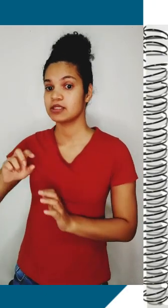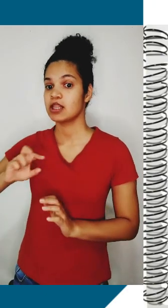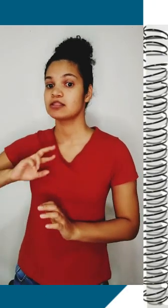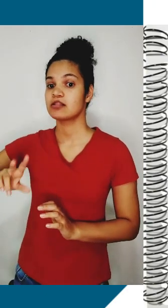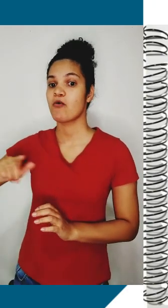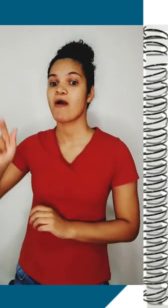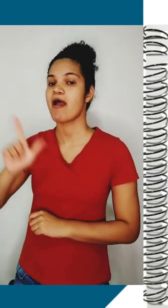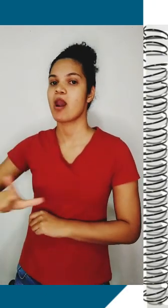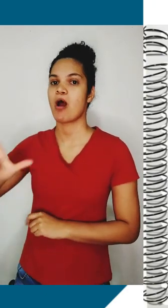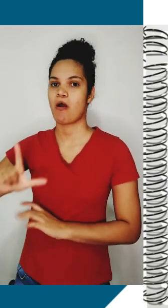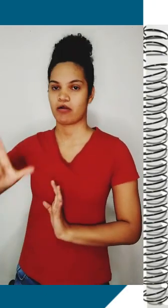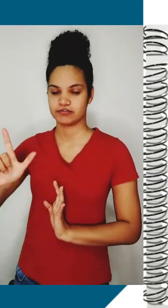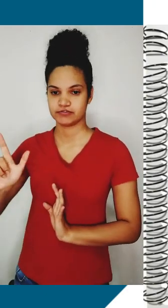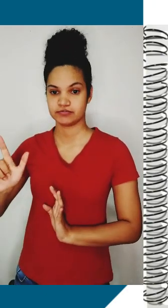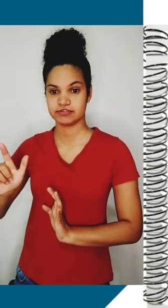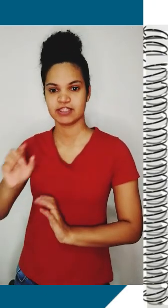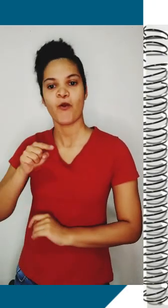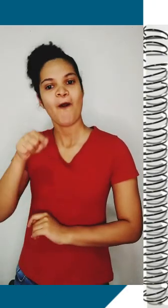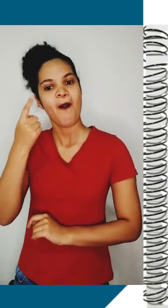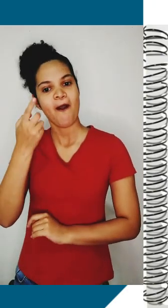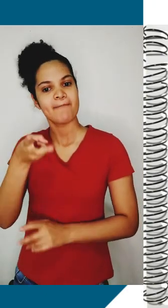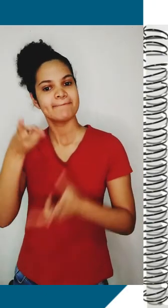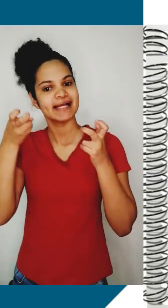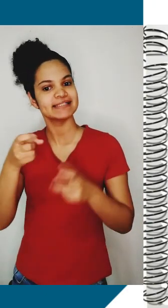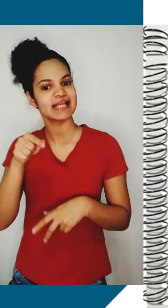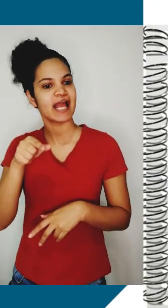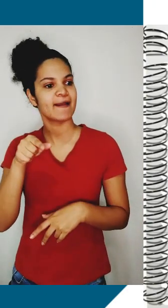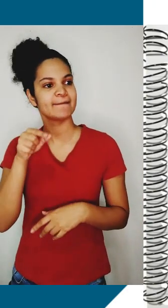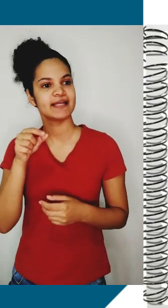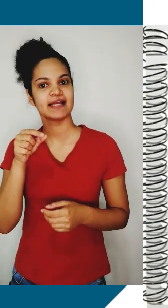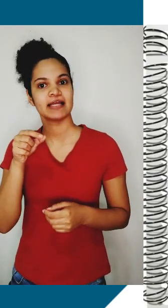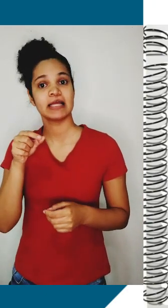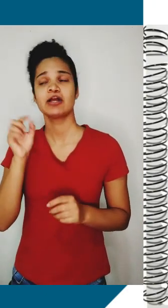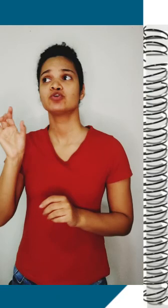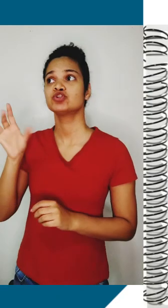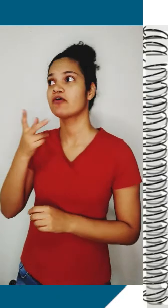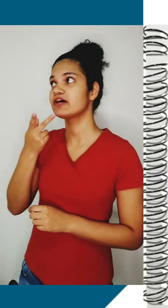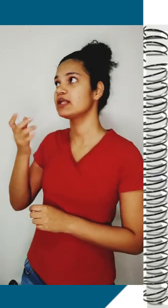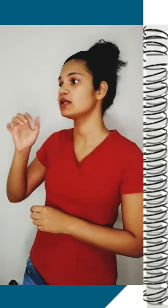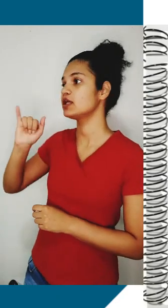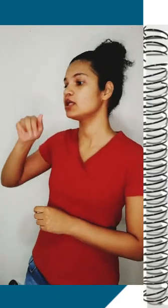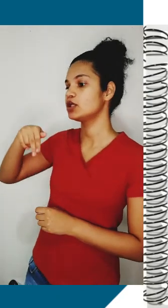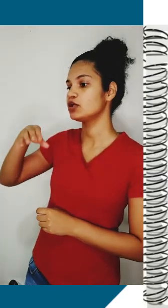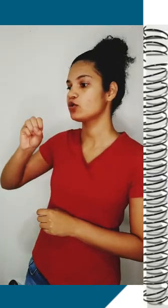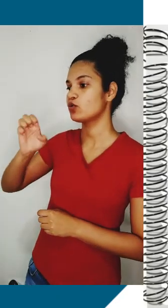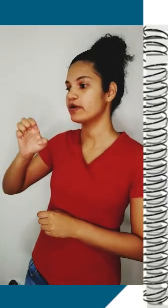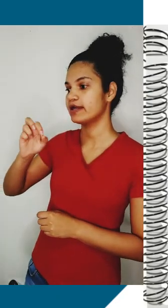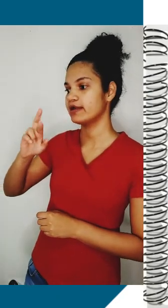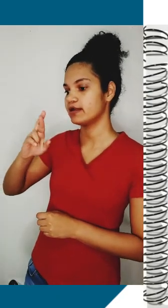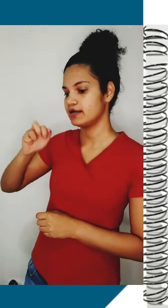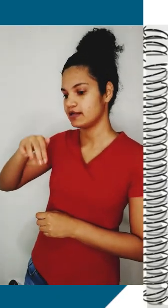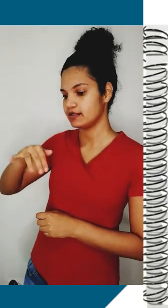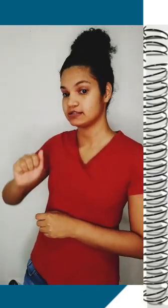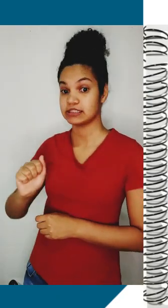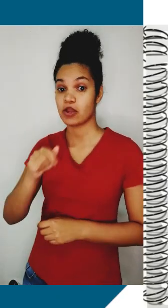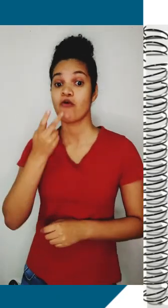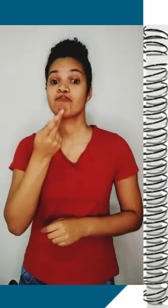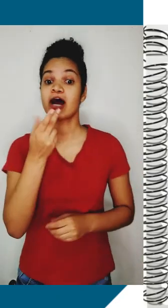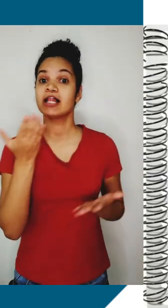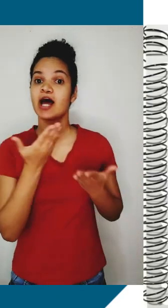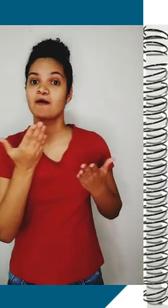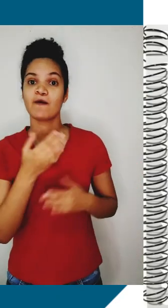maior, né? E olha como a escolha das palavras. Lá na tese eu só disse que ela era uma incoerência. Aqui eu digo que não há